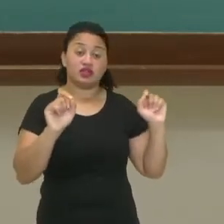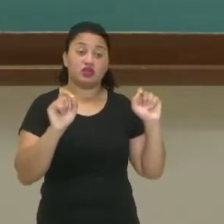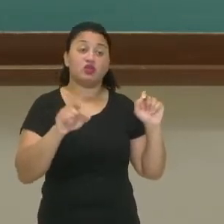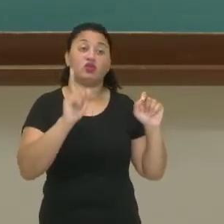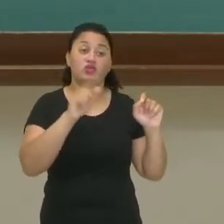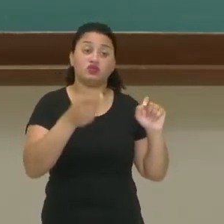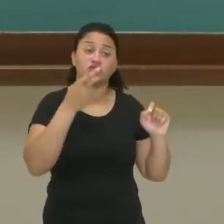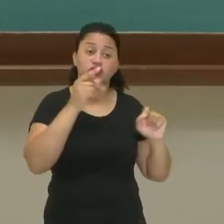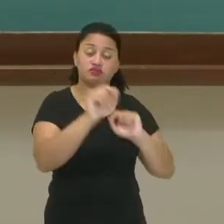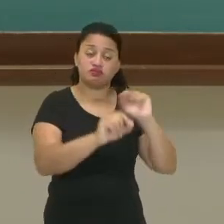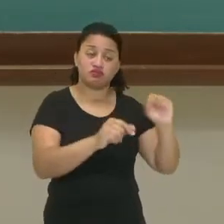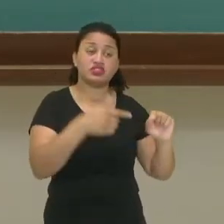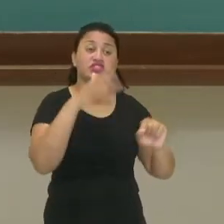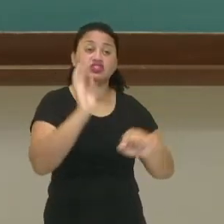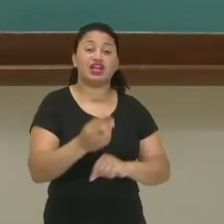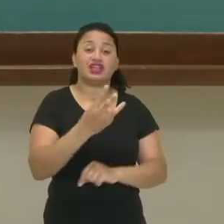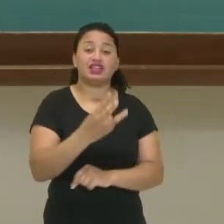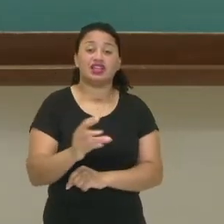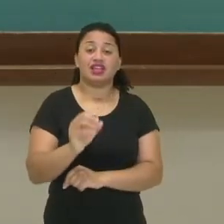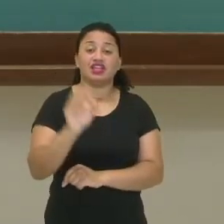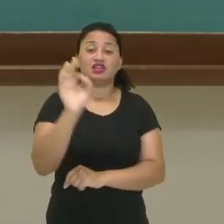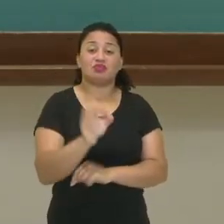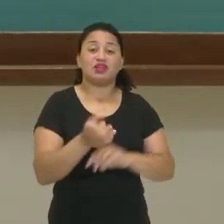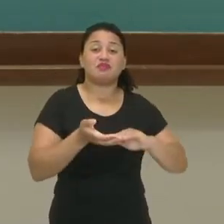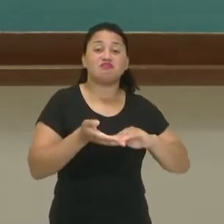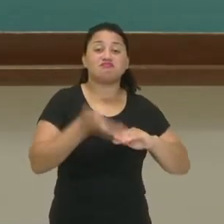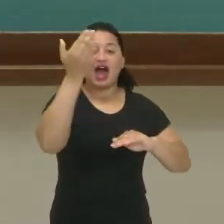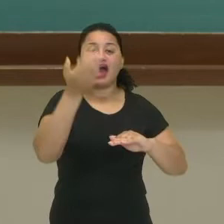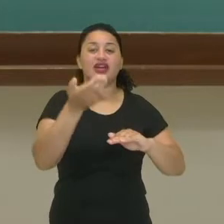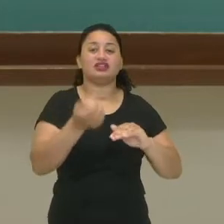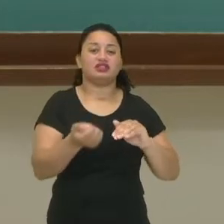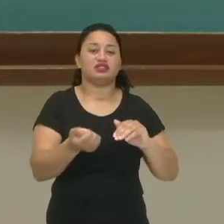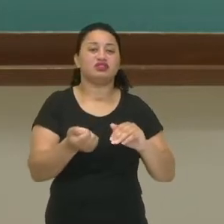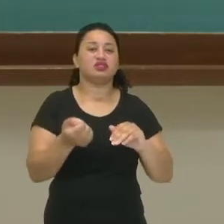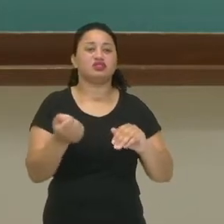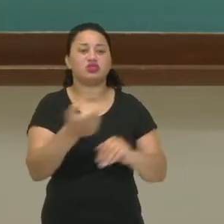nós já estamos consumindo 30% a mais